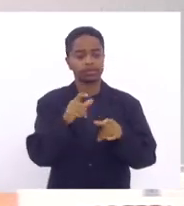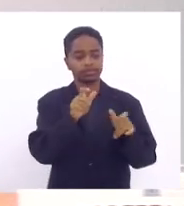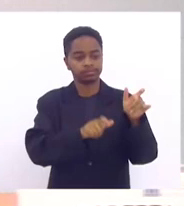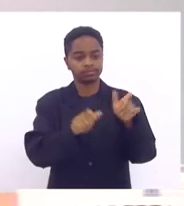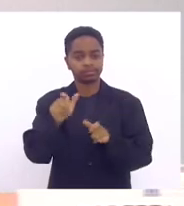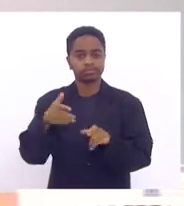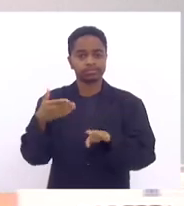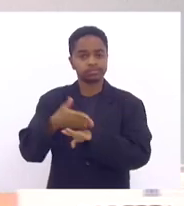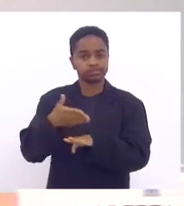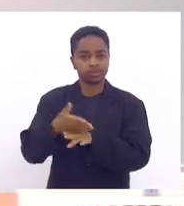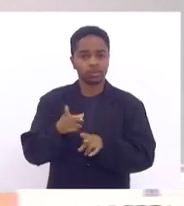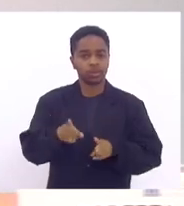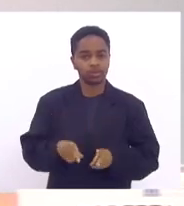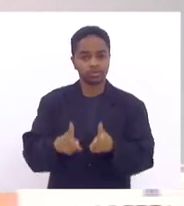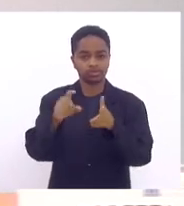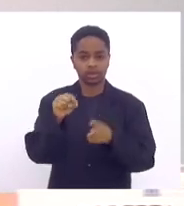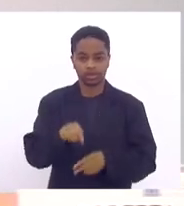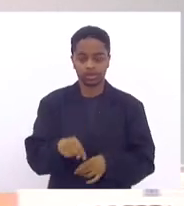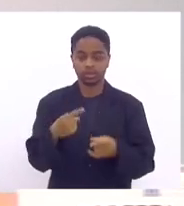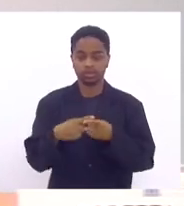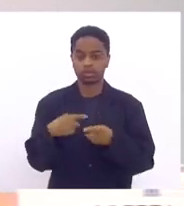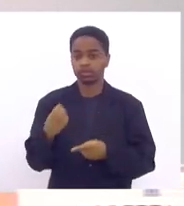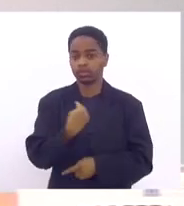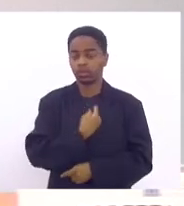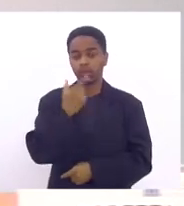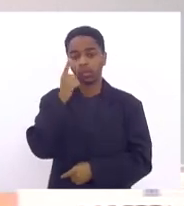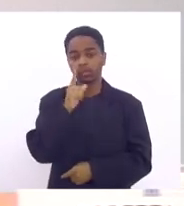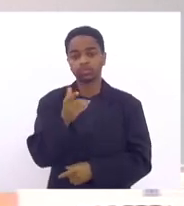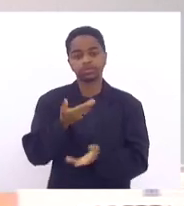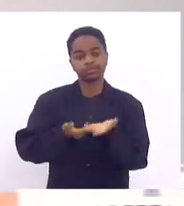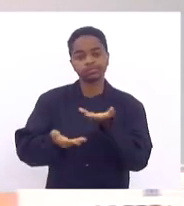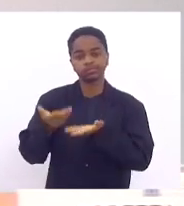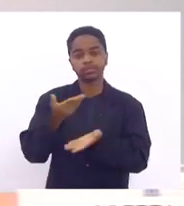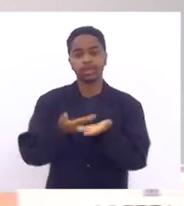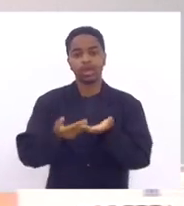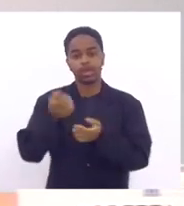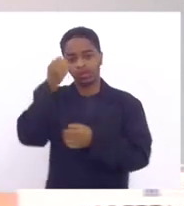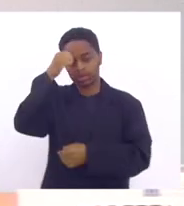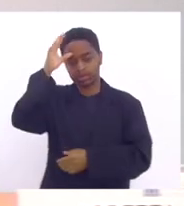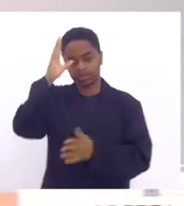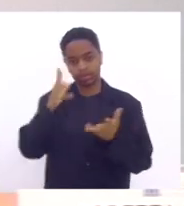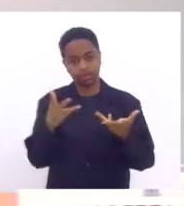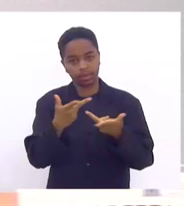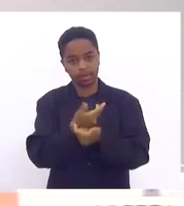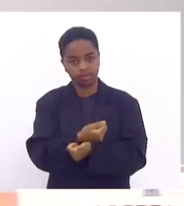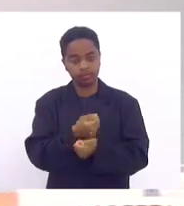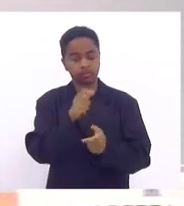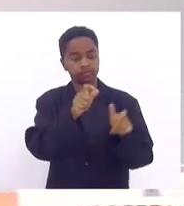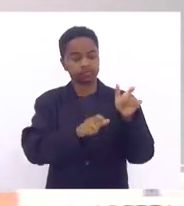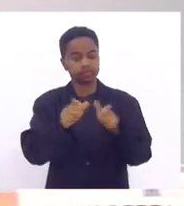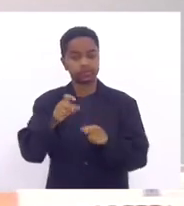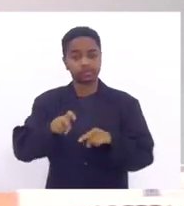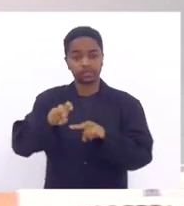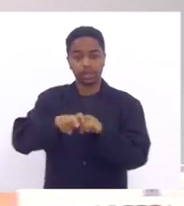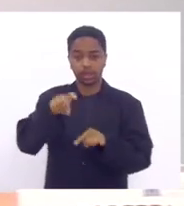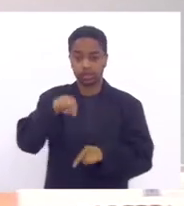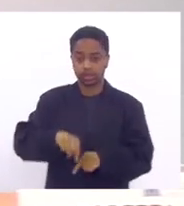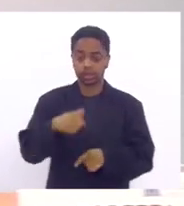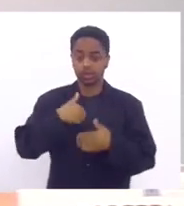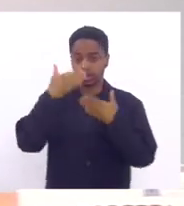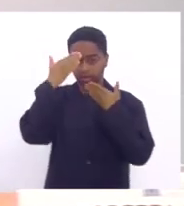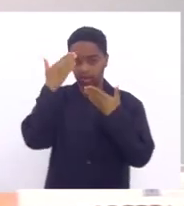comparece que permanece aqui a gente poder dividir esse conhecimento é maravilhoso para quem tá sentado aqui na frente então o meu